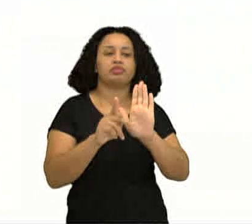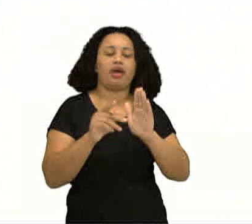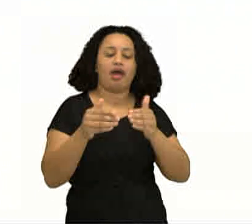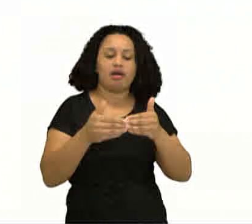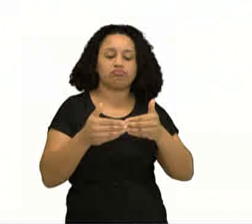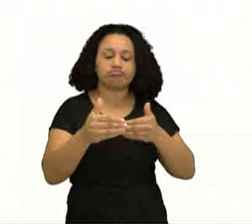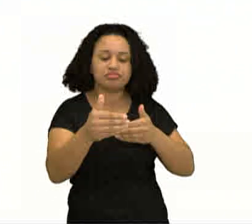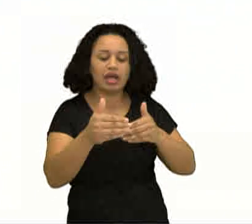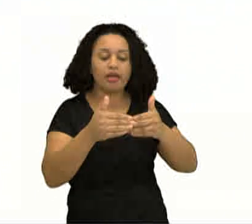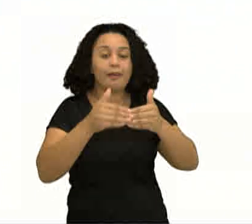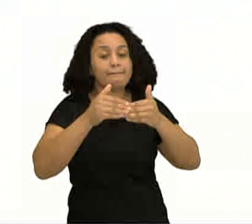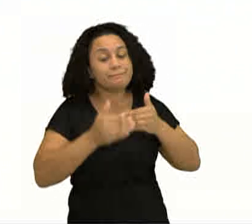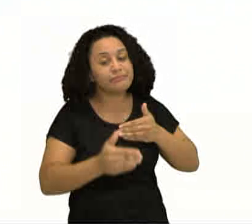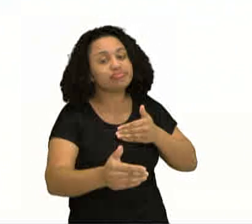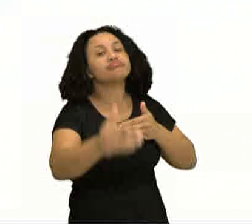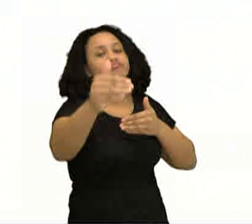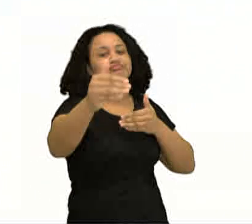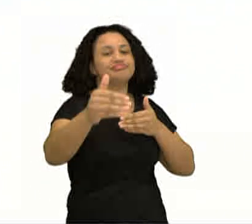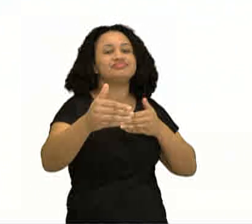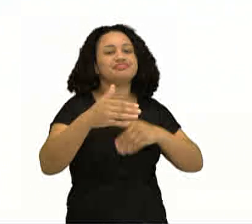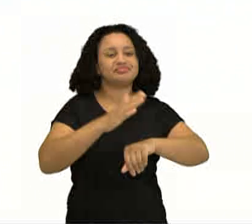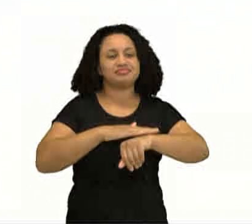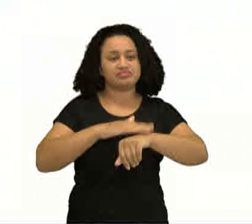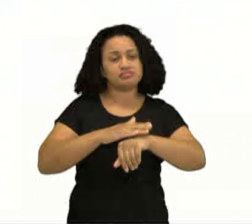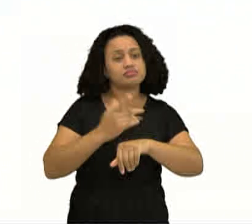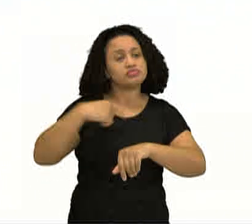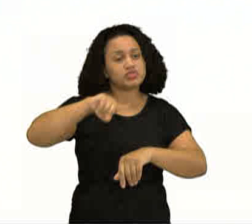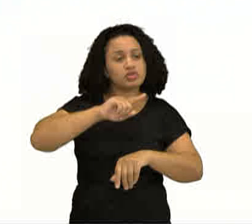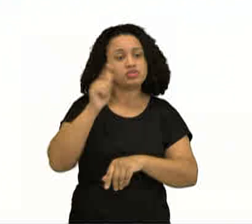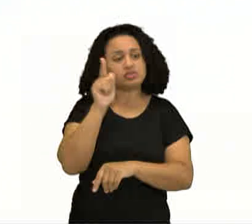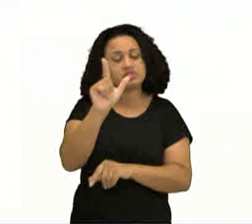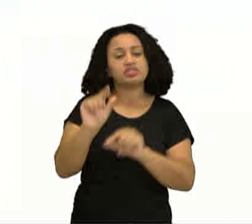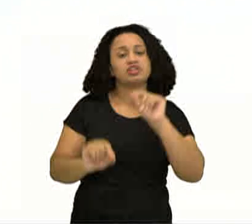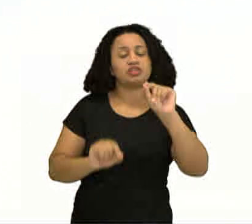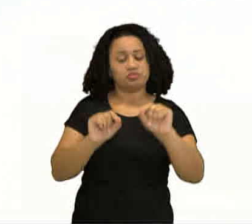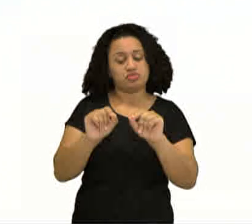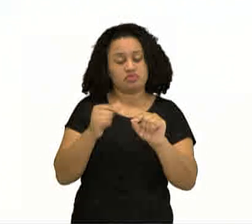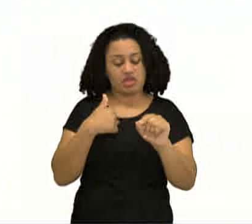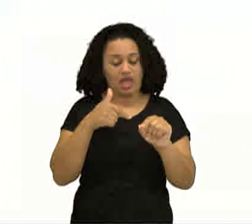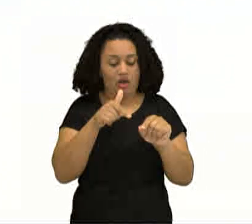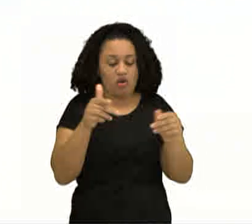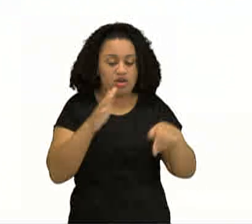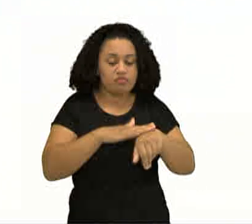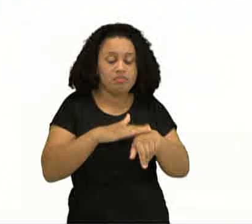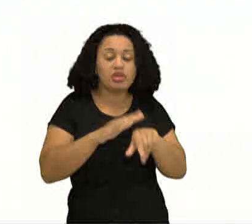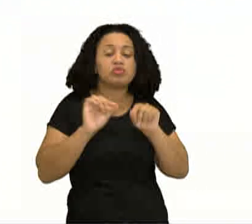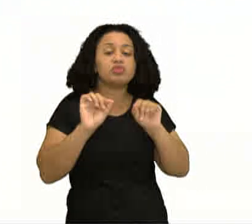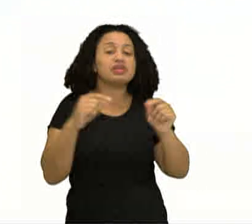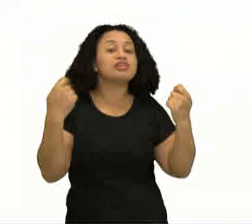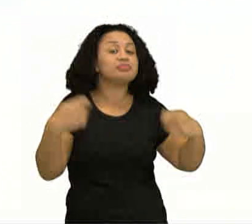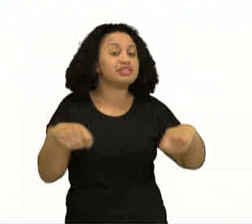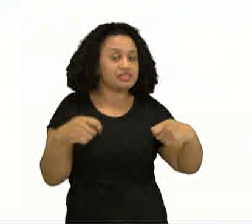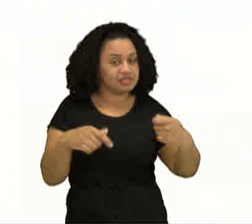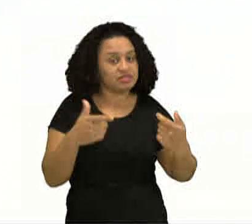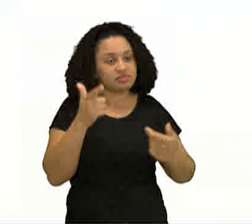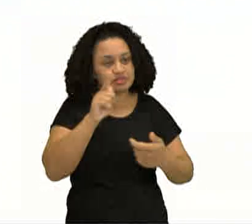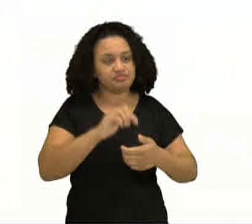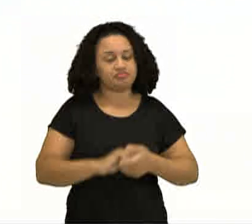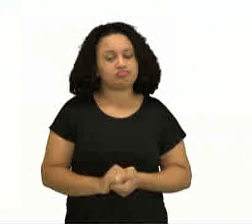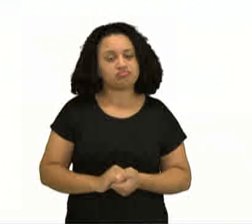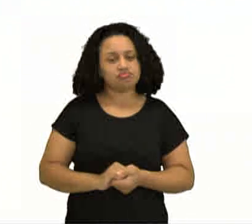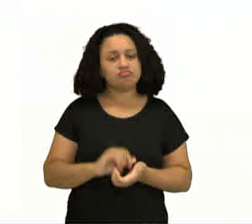longo prazo, poderemos sim atender à demanda do momento. Então, esse é um artigo